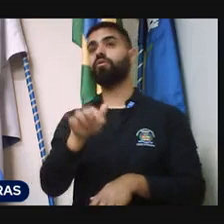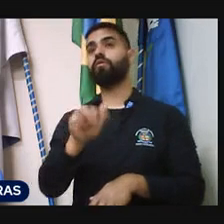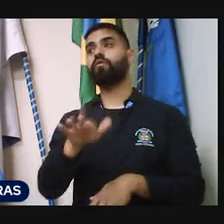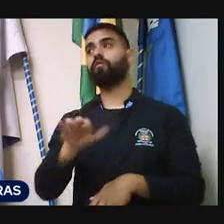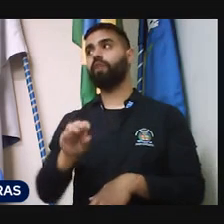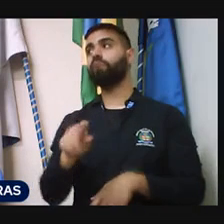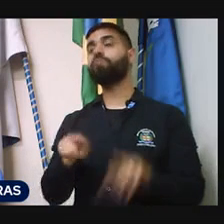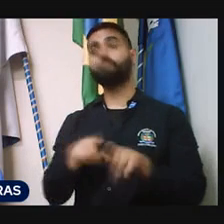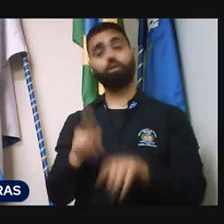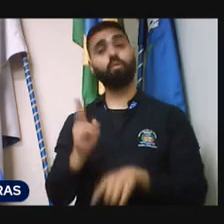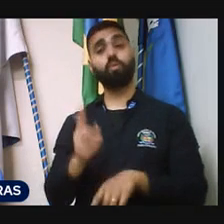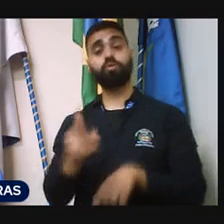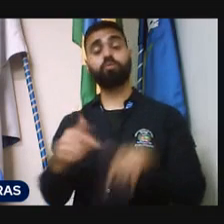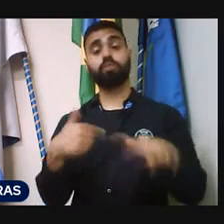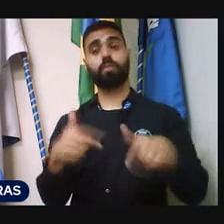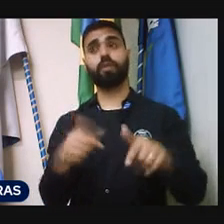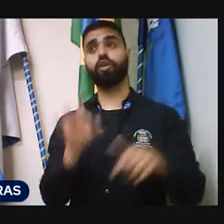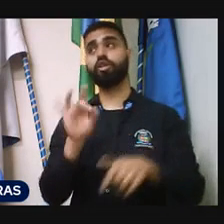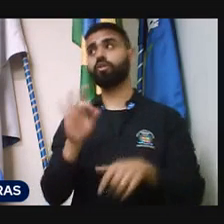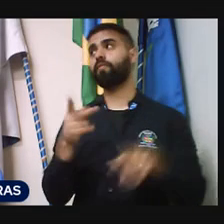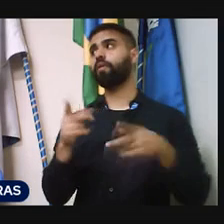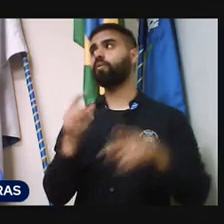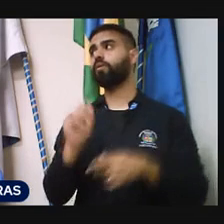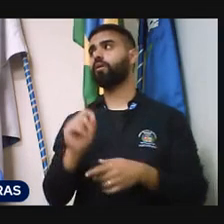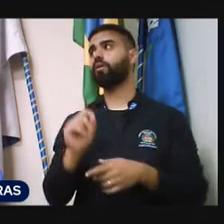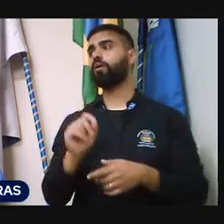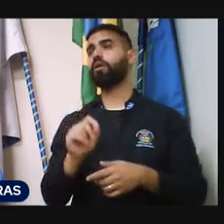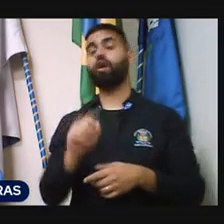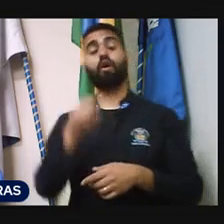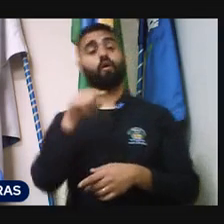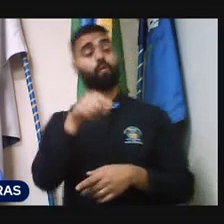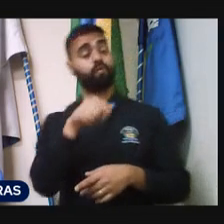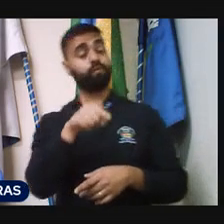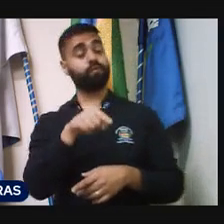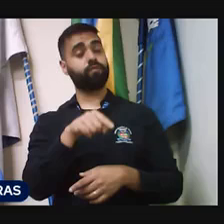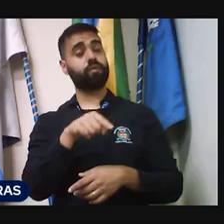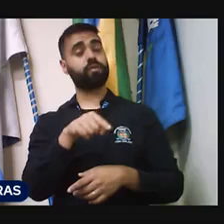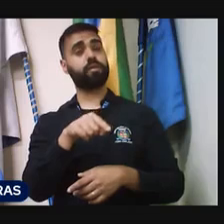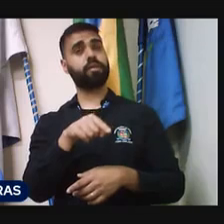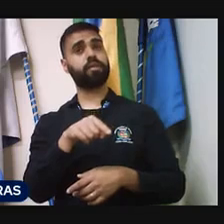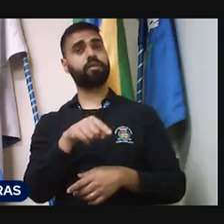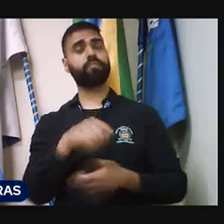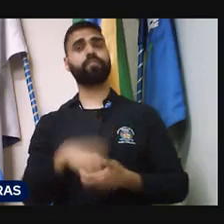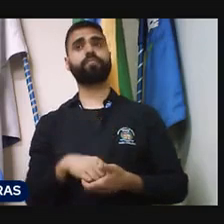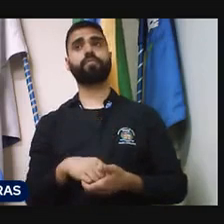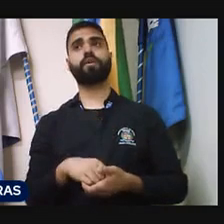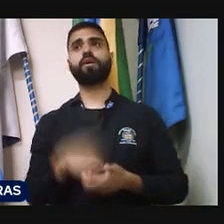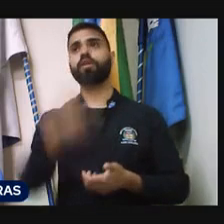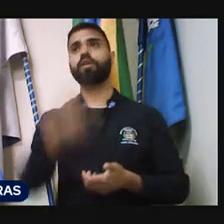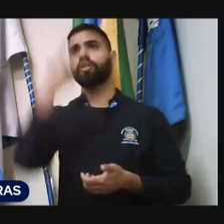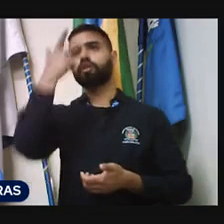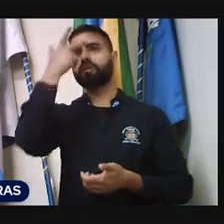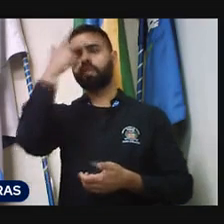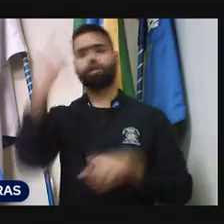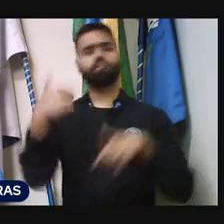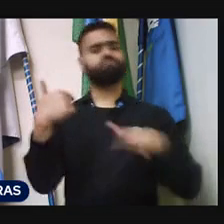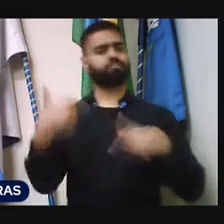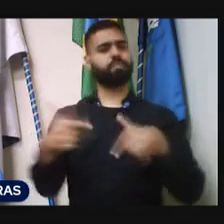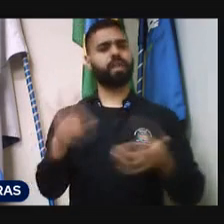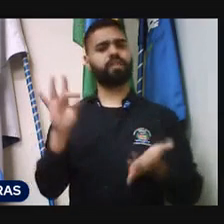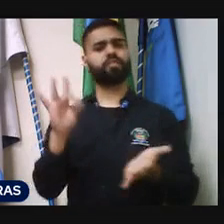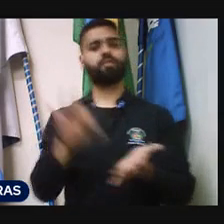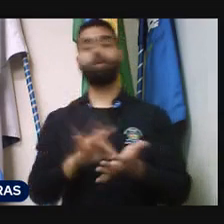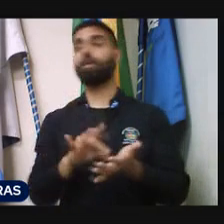trabalho então é só é para dizer que vocês fazem jus a isso porque vocês são pessoas apegado as pessoas que trabalham